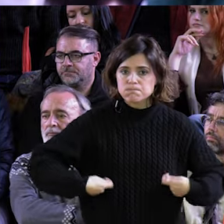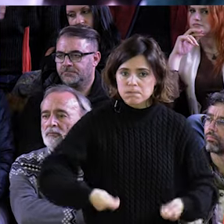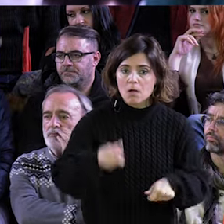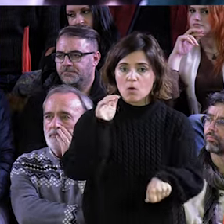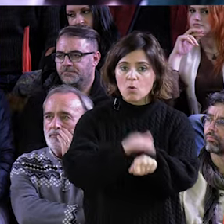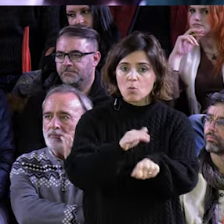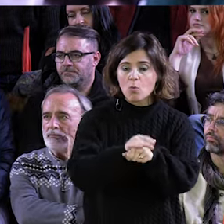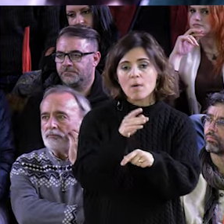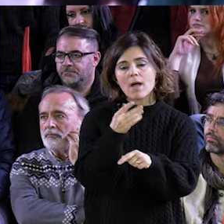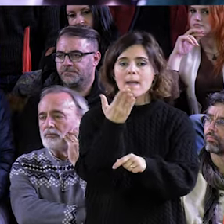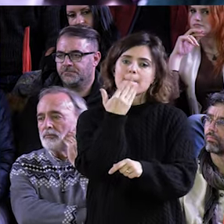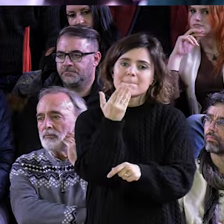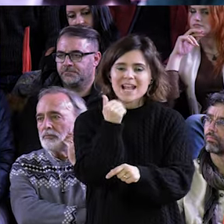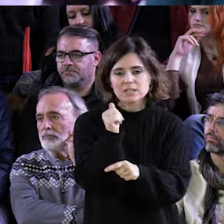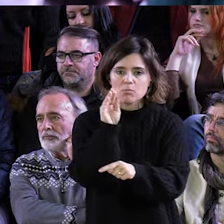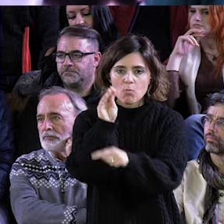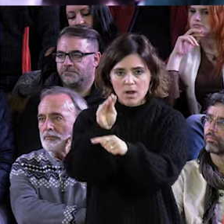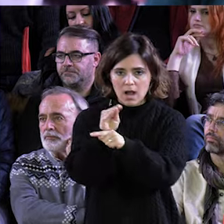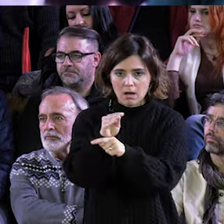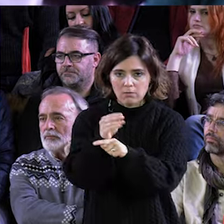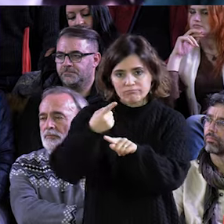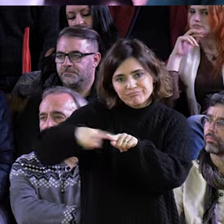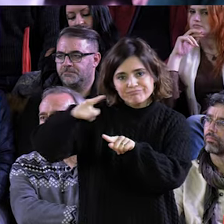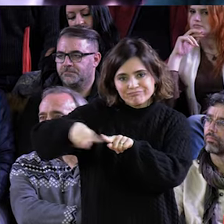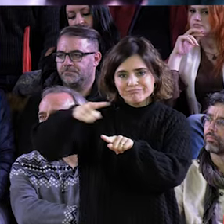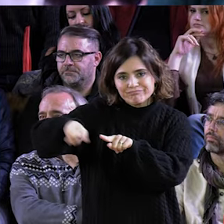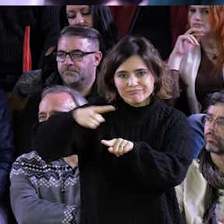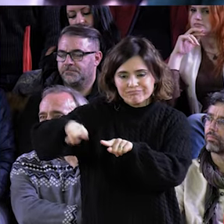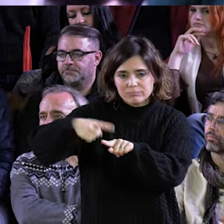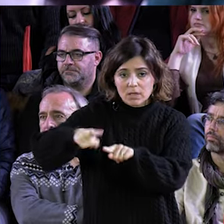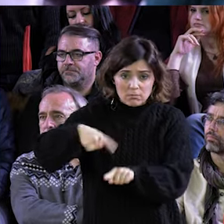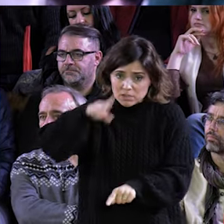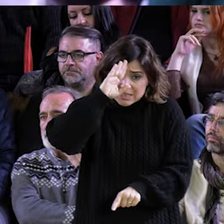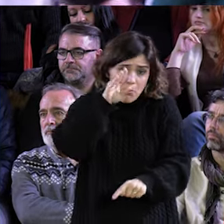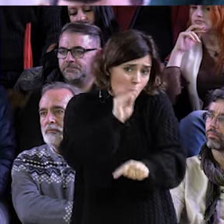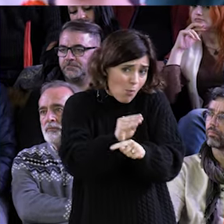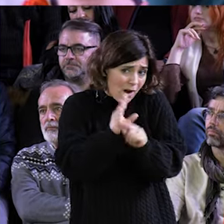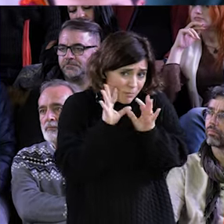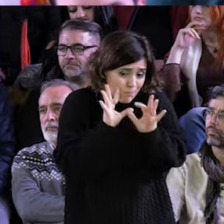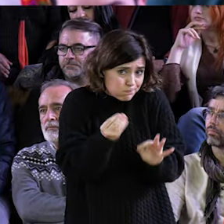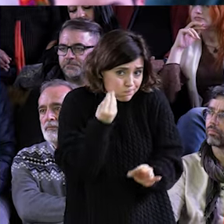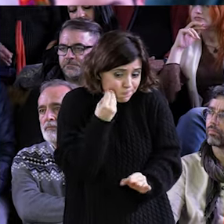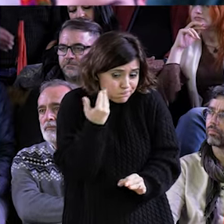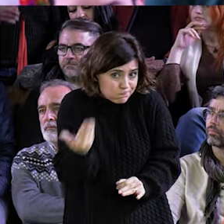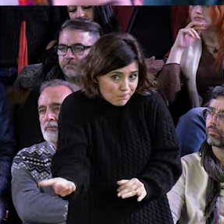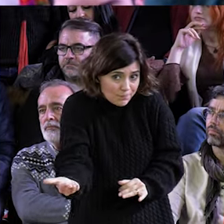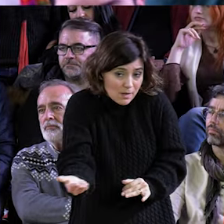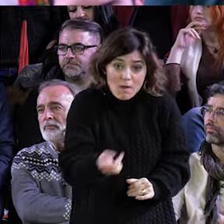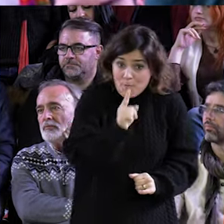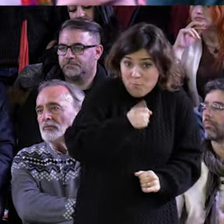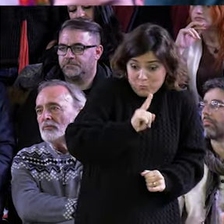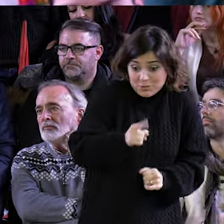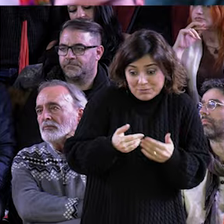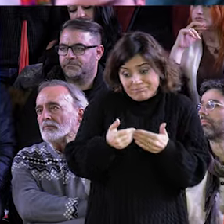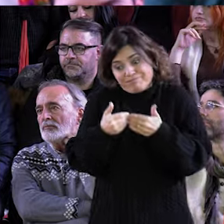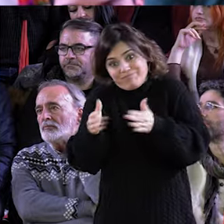empréstimos. A gente sabe que os bancos são assim, sempre foram. Foi por isso que os acionistas os criaram e neles